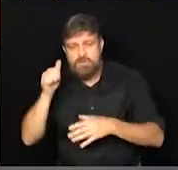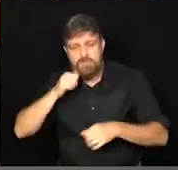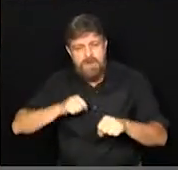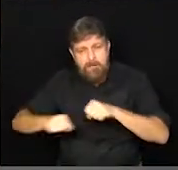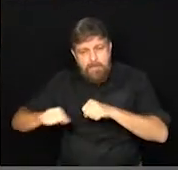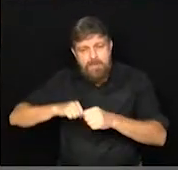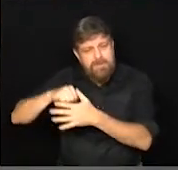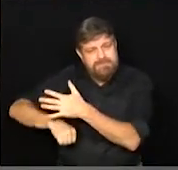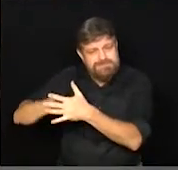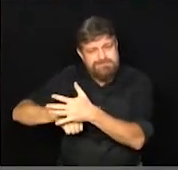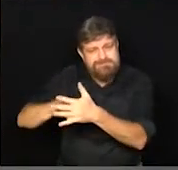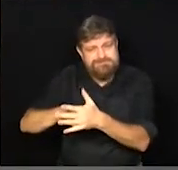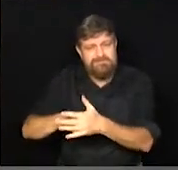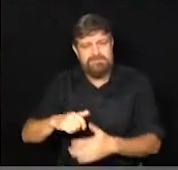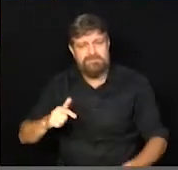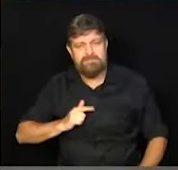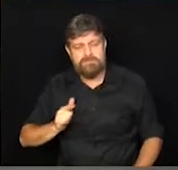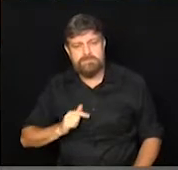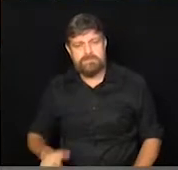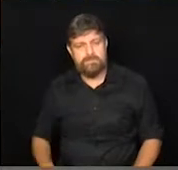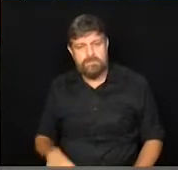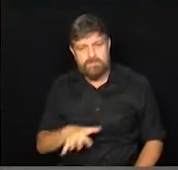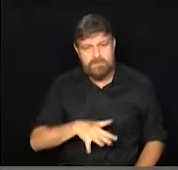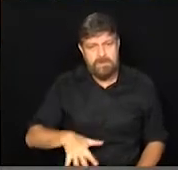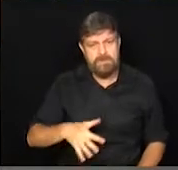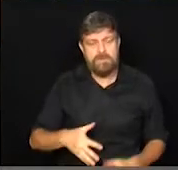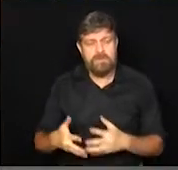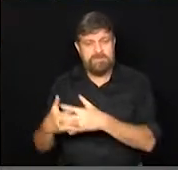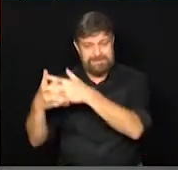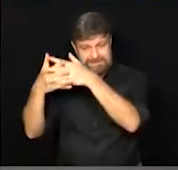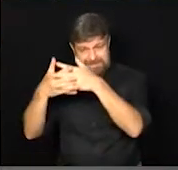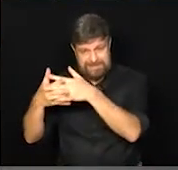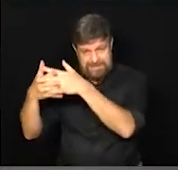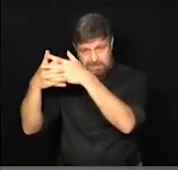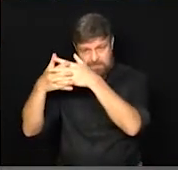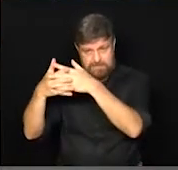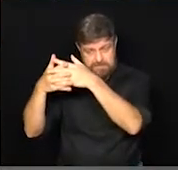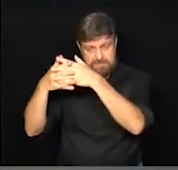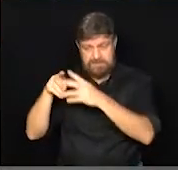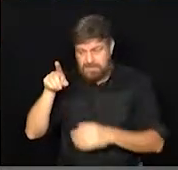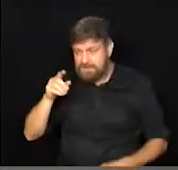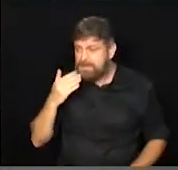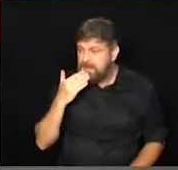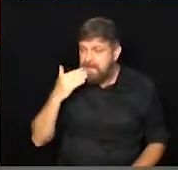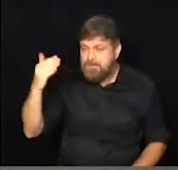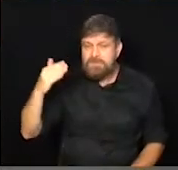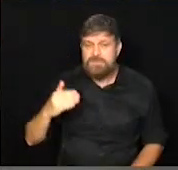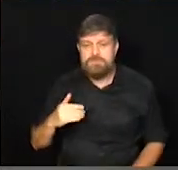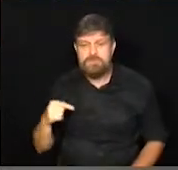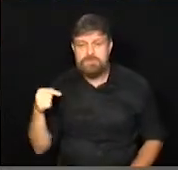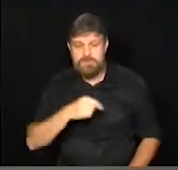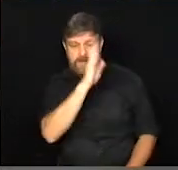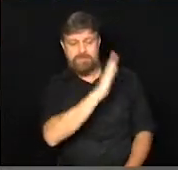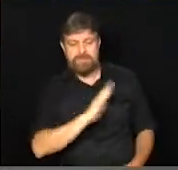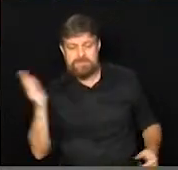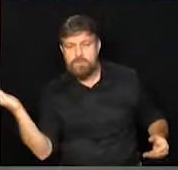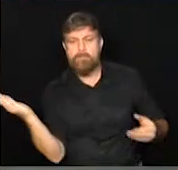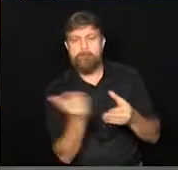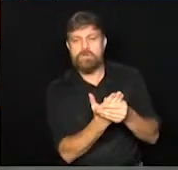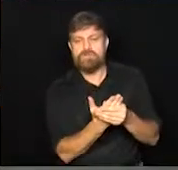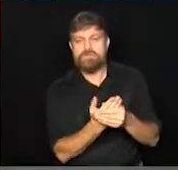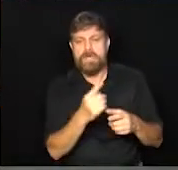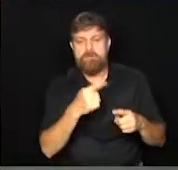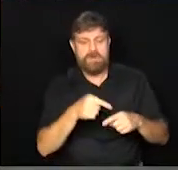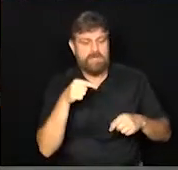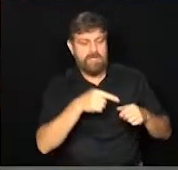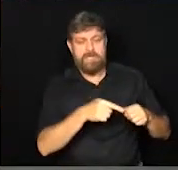entraram na Organização dos Estados Americanos e para processar o Estado brasileiro por